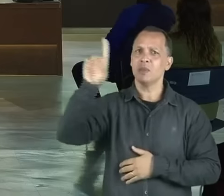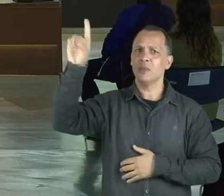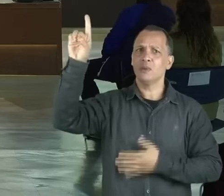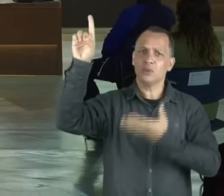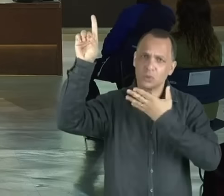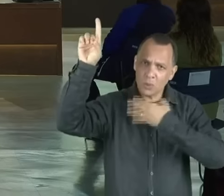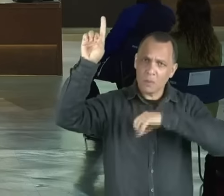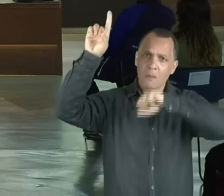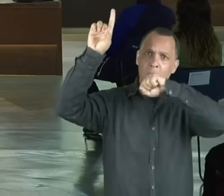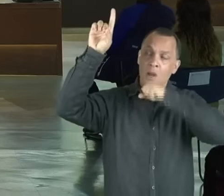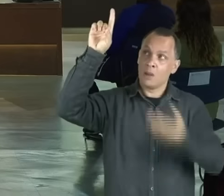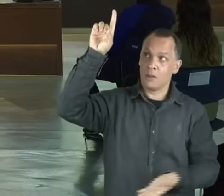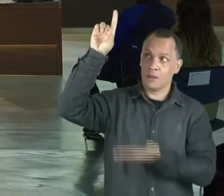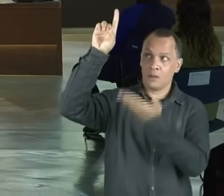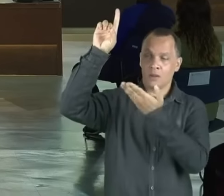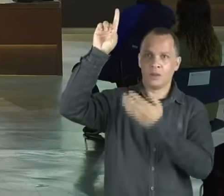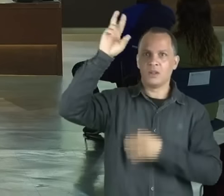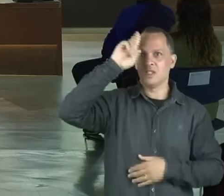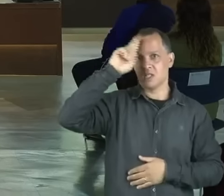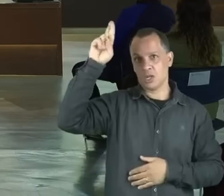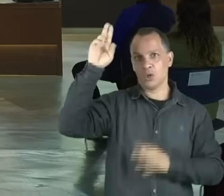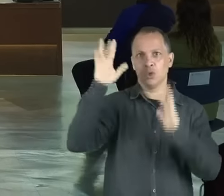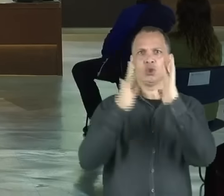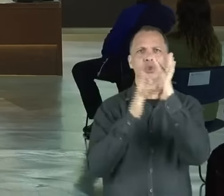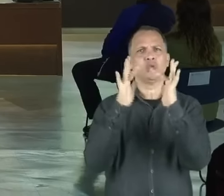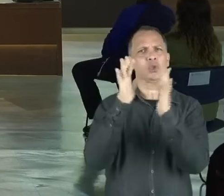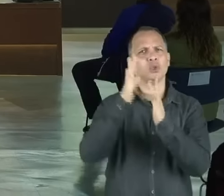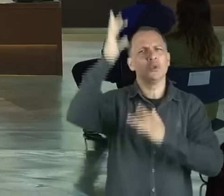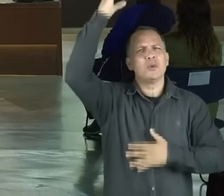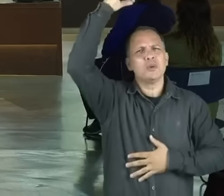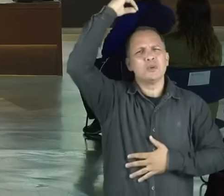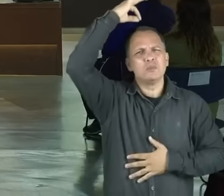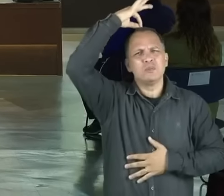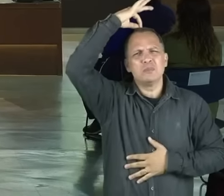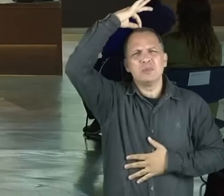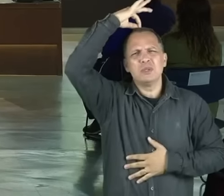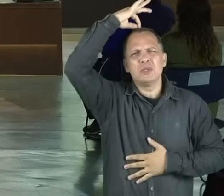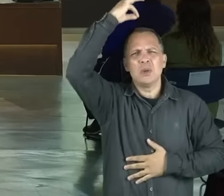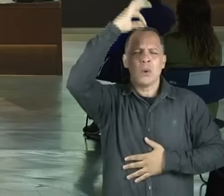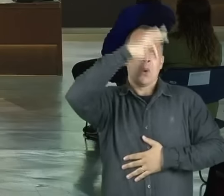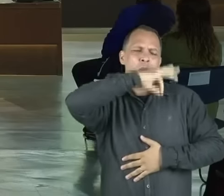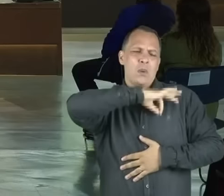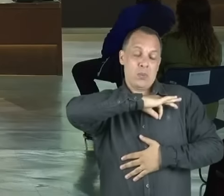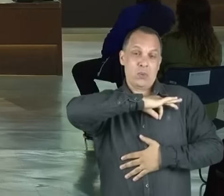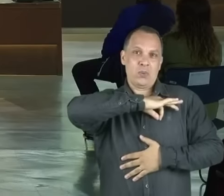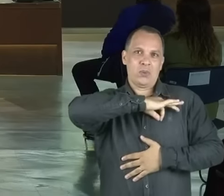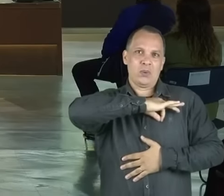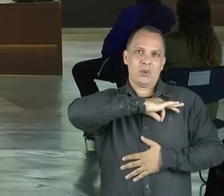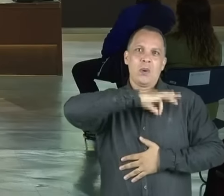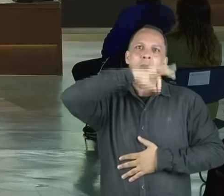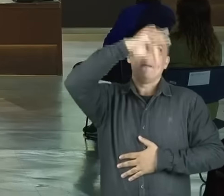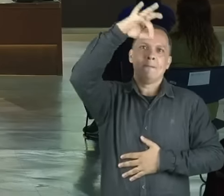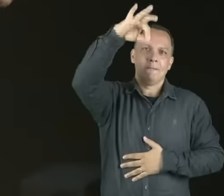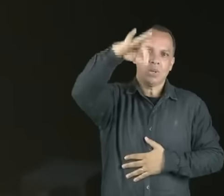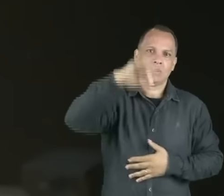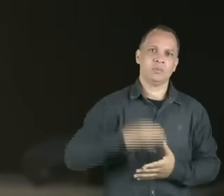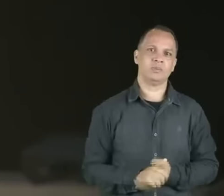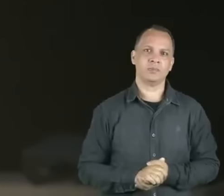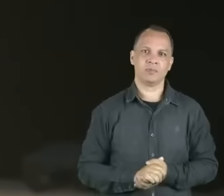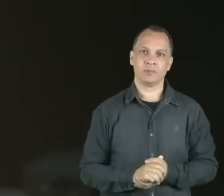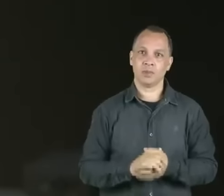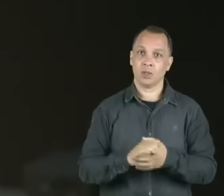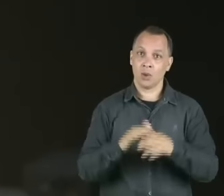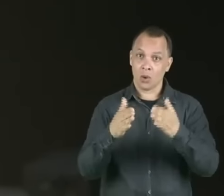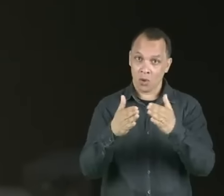mostra tem o Jesus Cristo e o espírito santo de Deus o Deus que vive em nossa Então nós vamos fazer isso